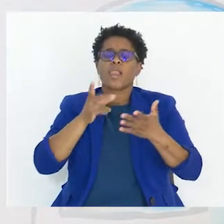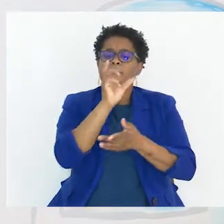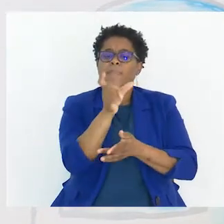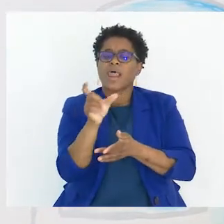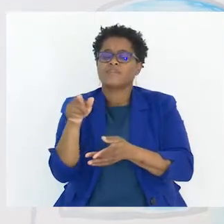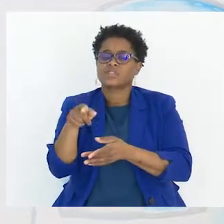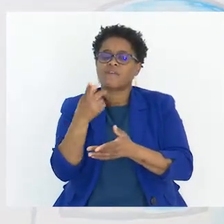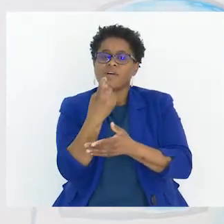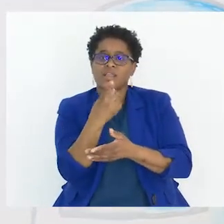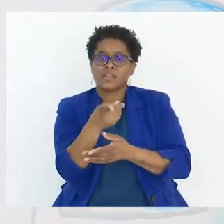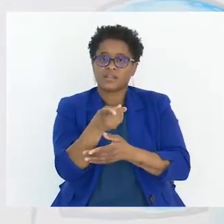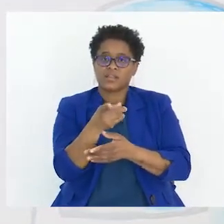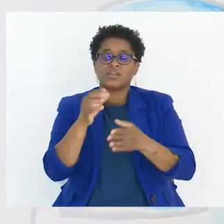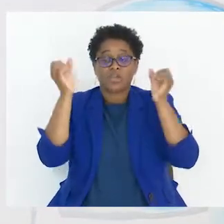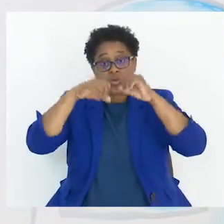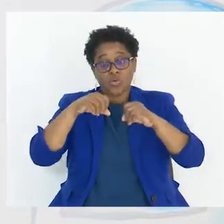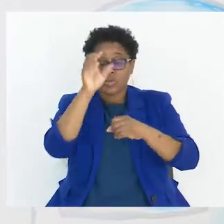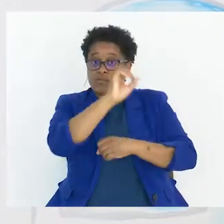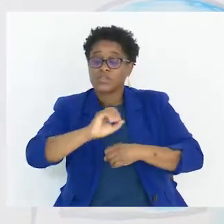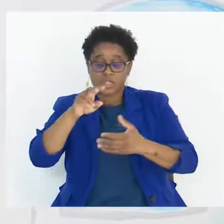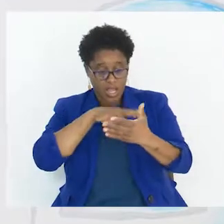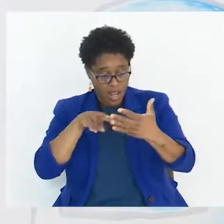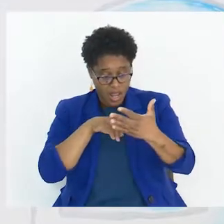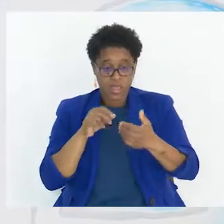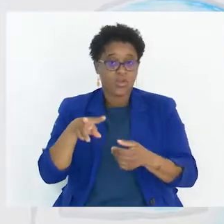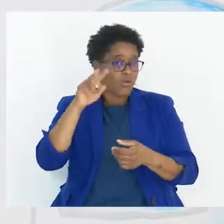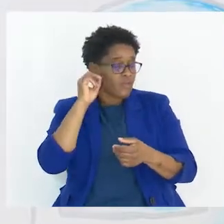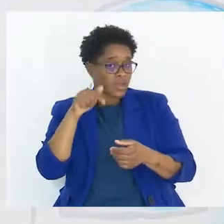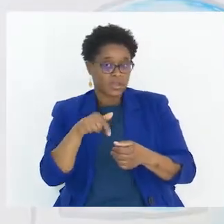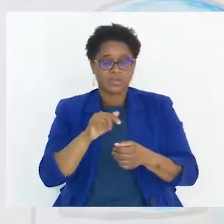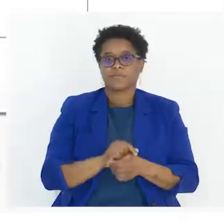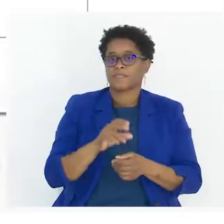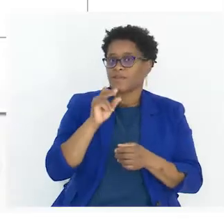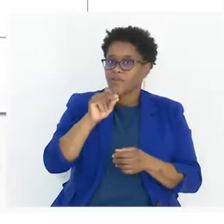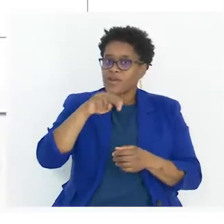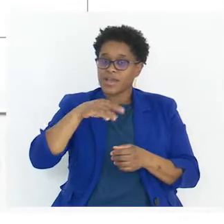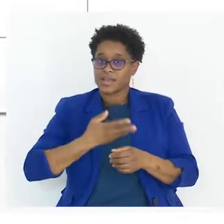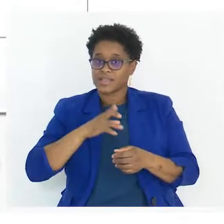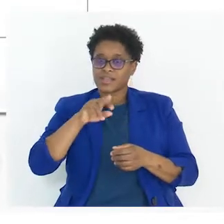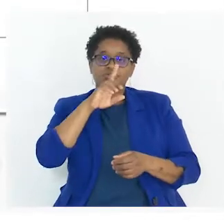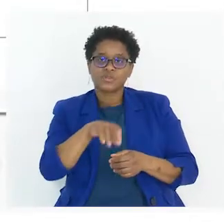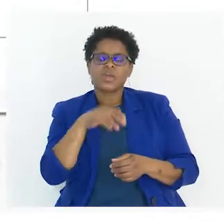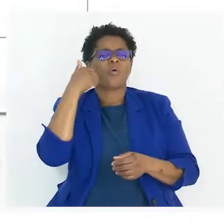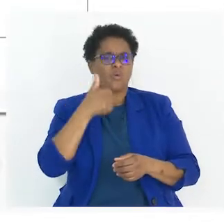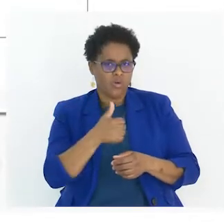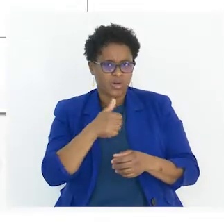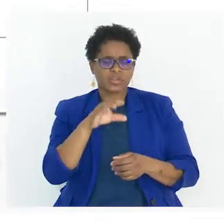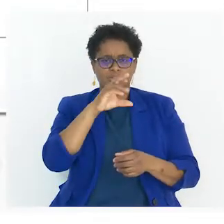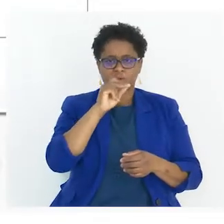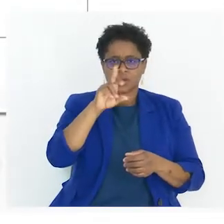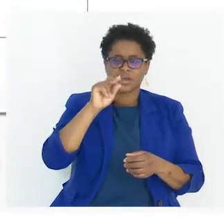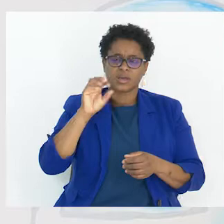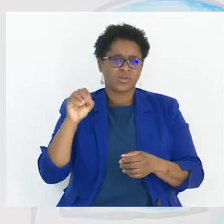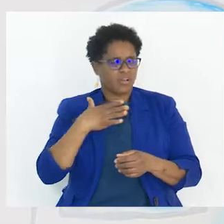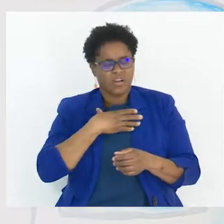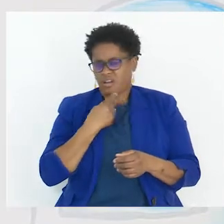vocês leram e ouviram aqui. O André respondeu, ótimo, o caracol não gostava de viver no